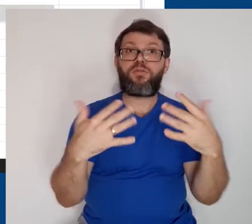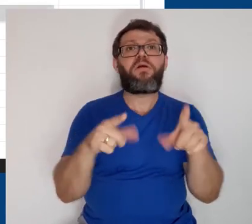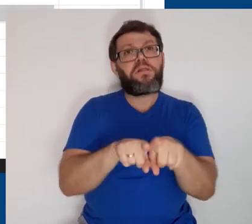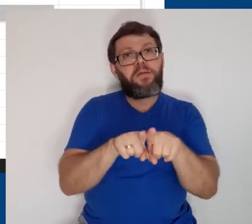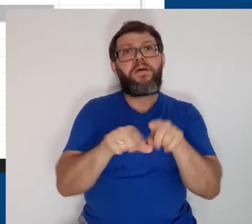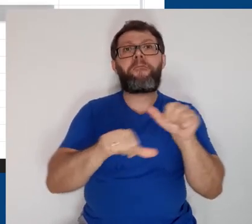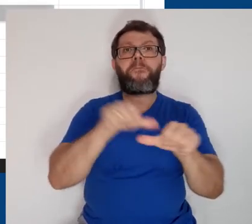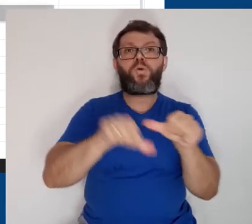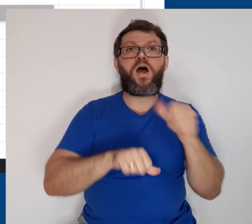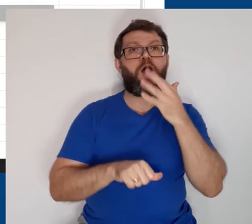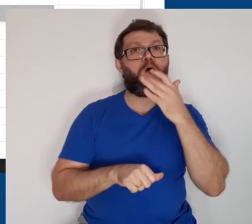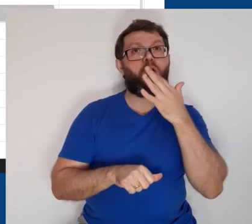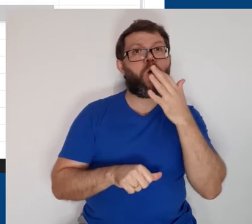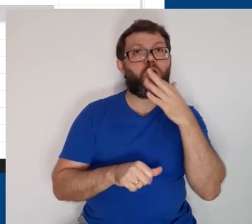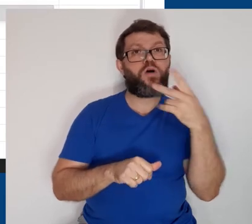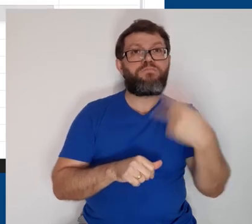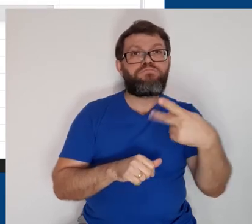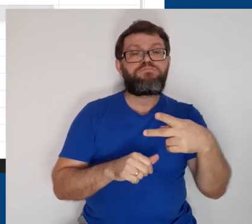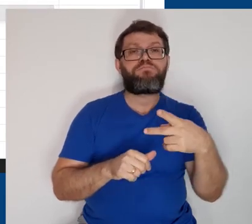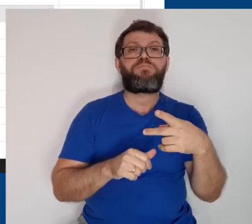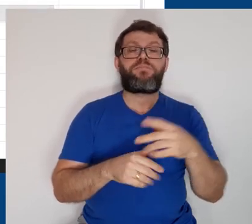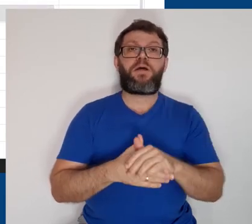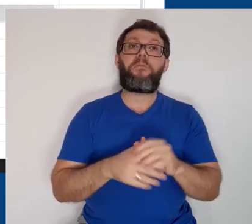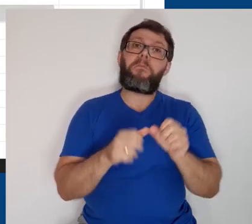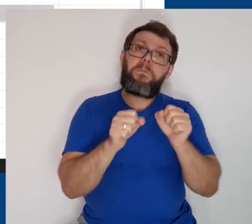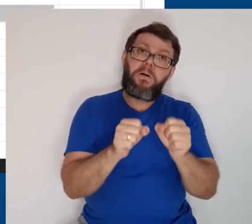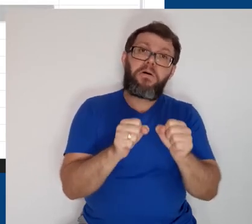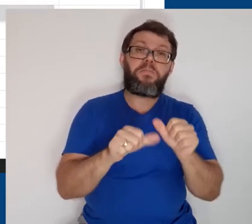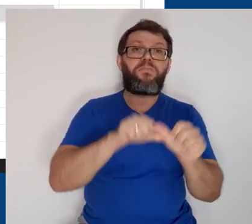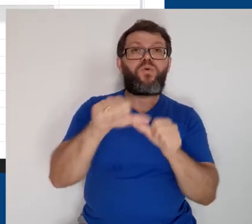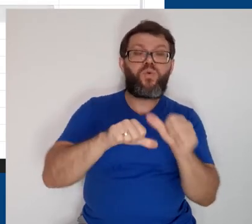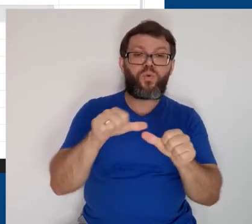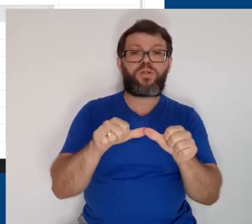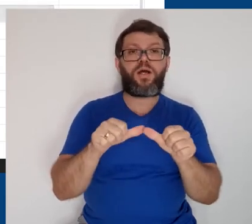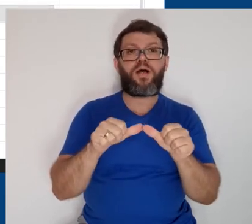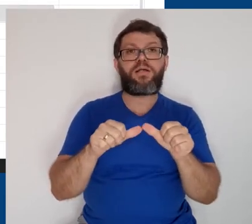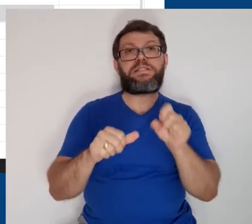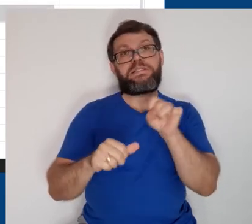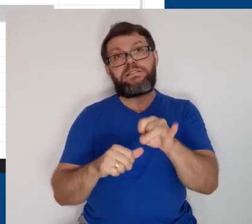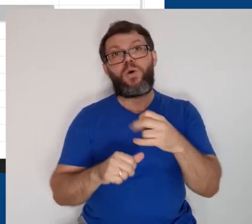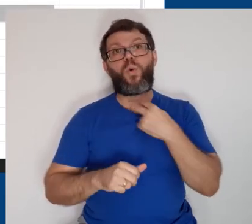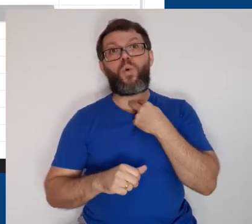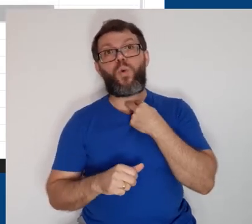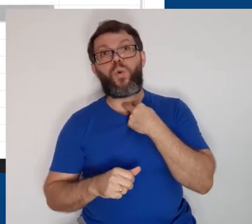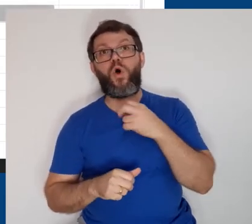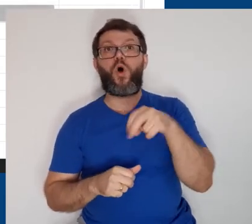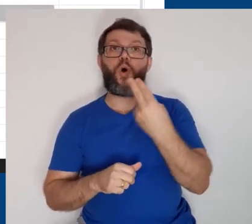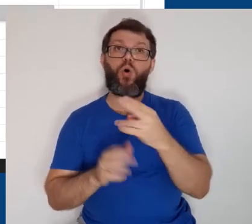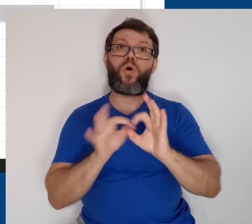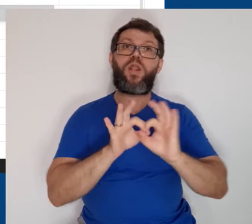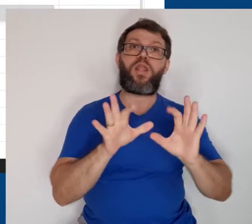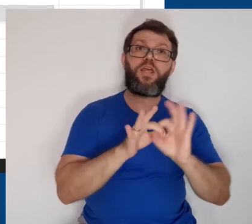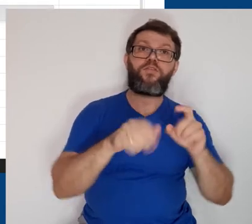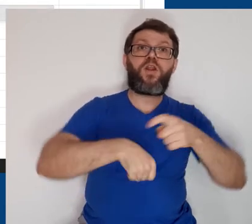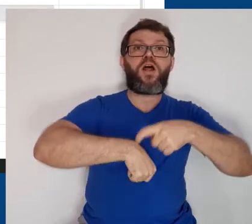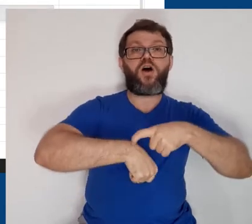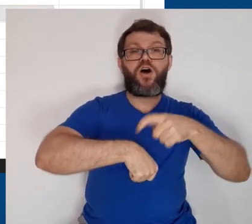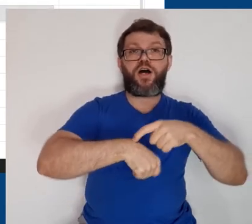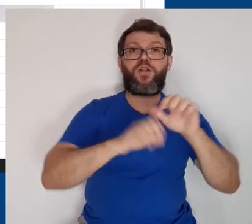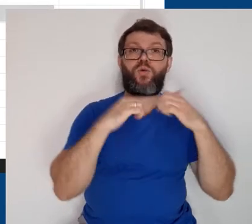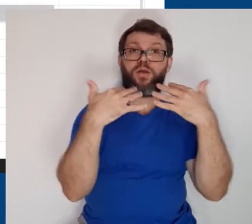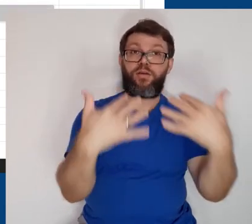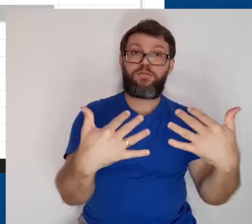escolher uma agenda para esse evento e também mudar a cor do evento também é possível definir o nosso status como